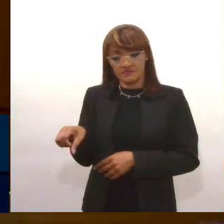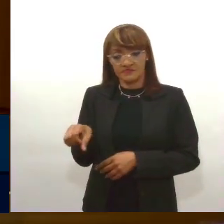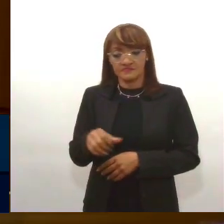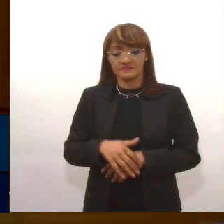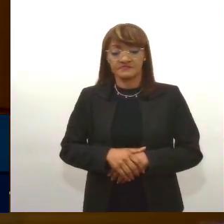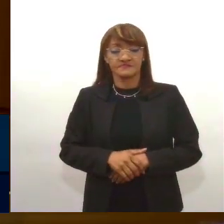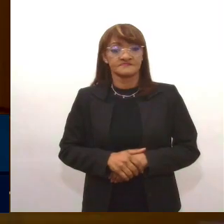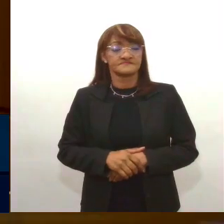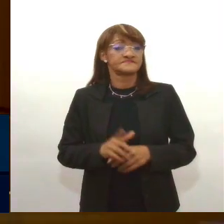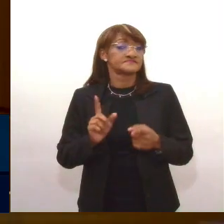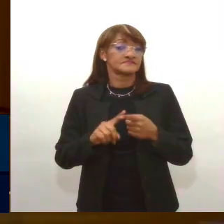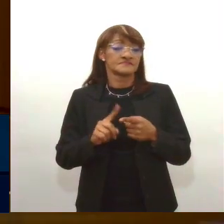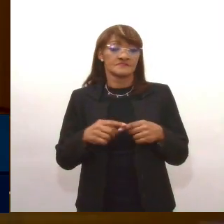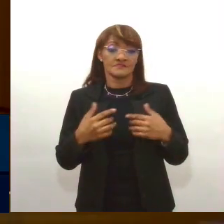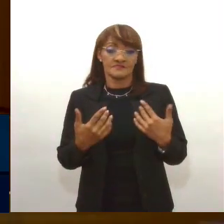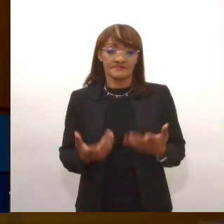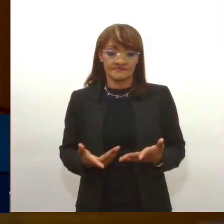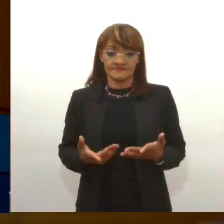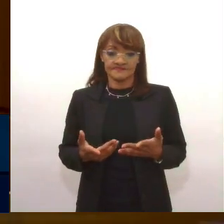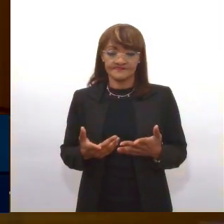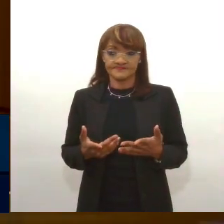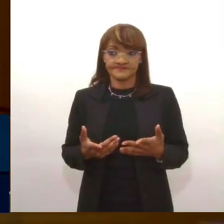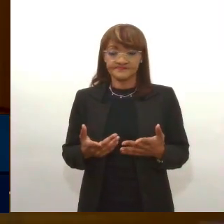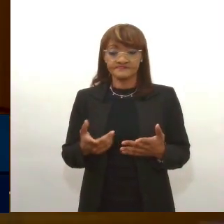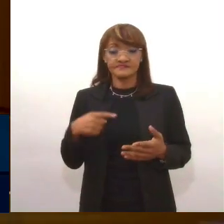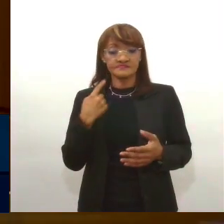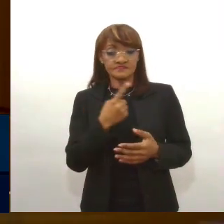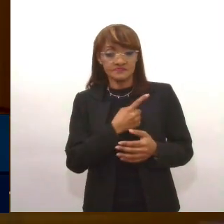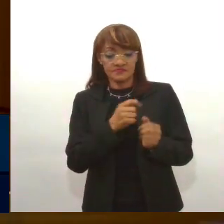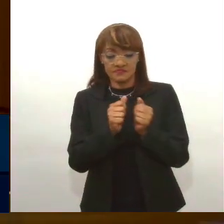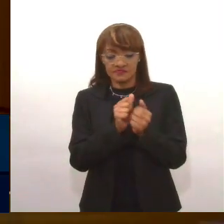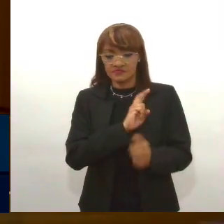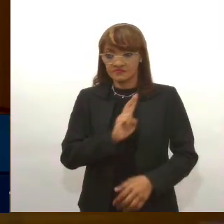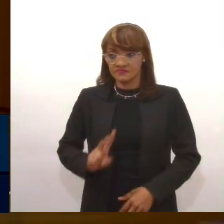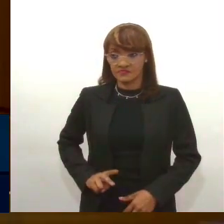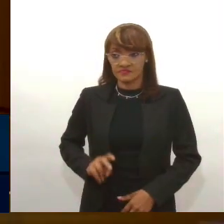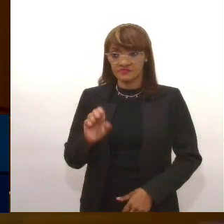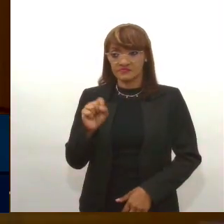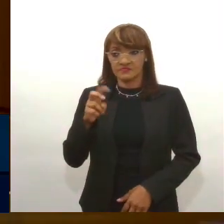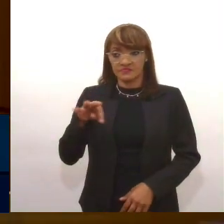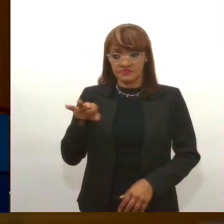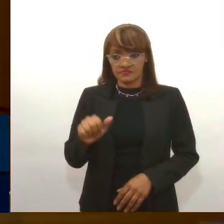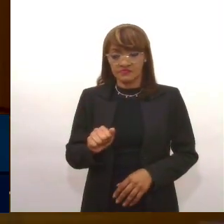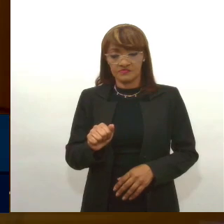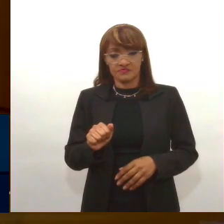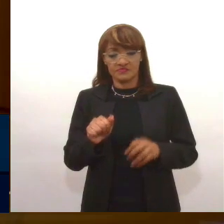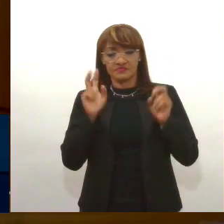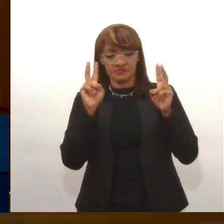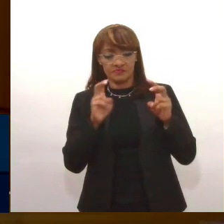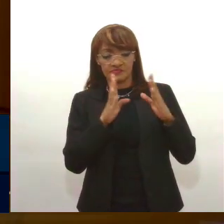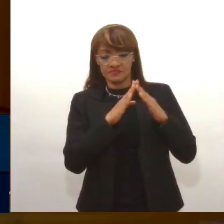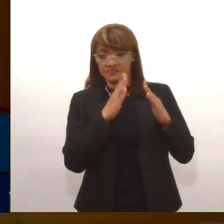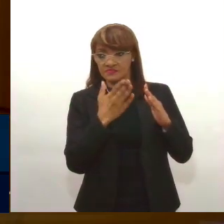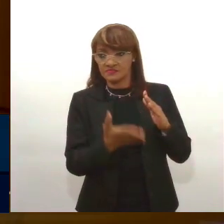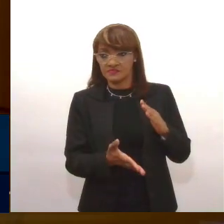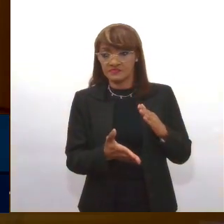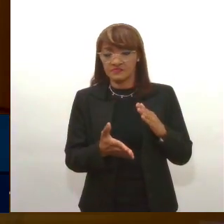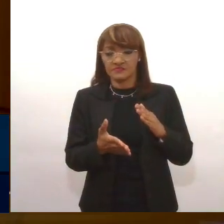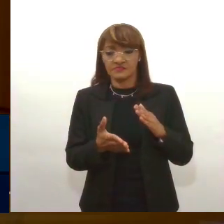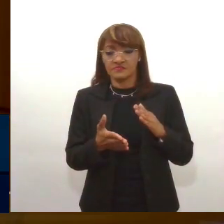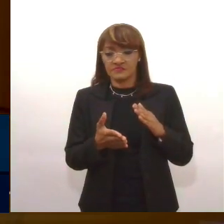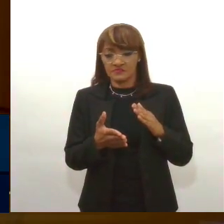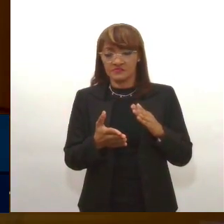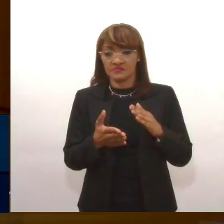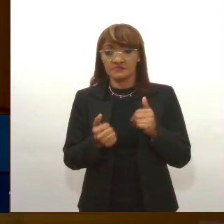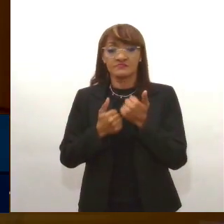né junto com a vereadora Sônia Meire a gente vai dar força para que esses moradores e moradoras não